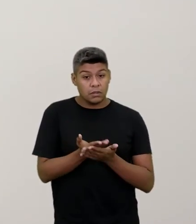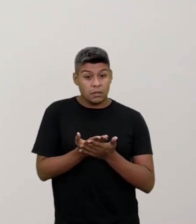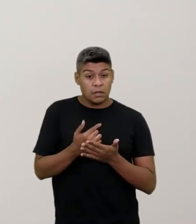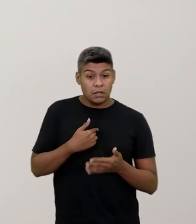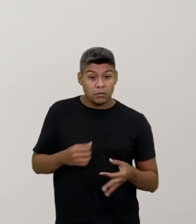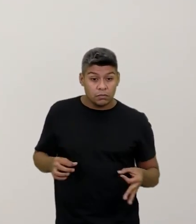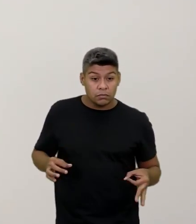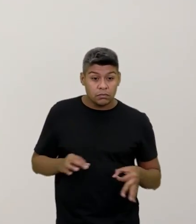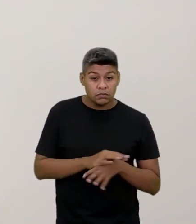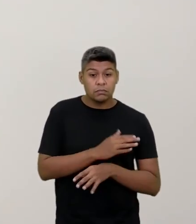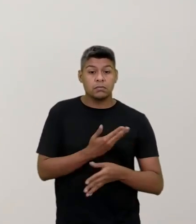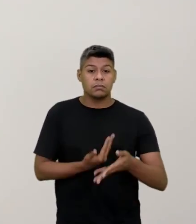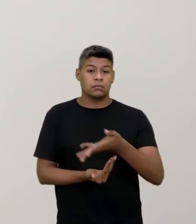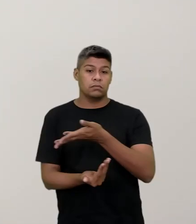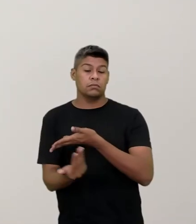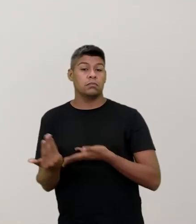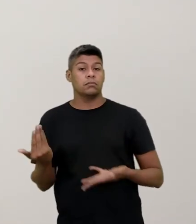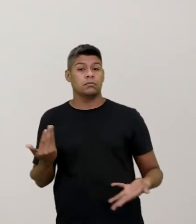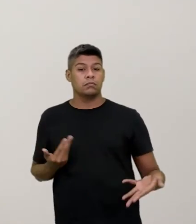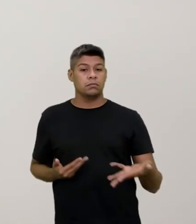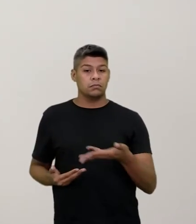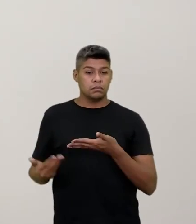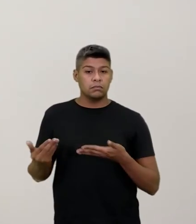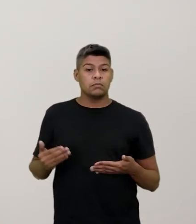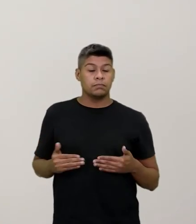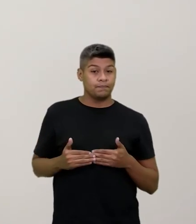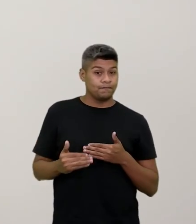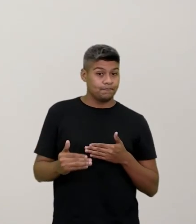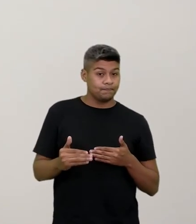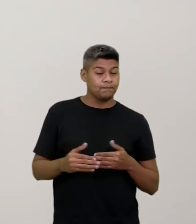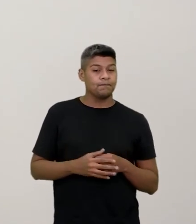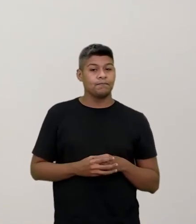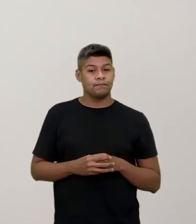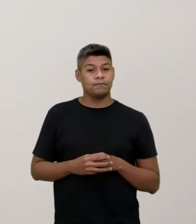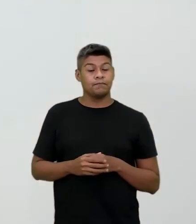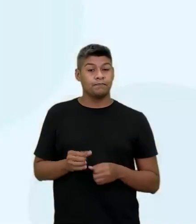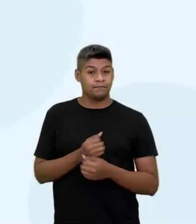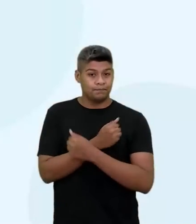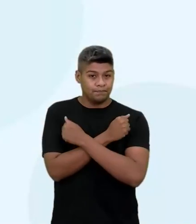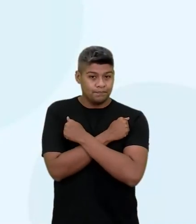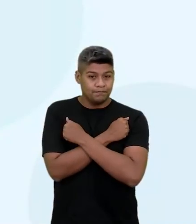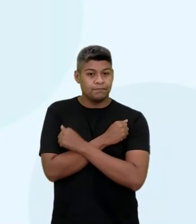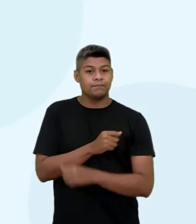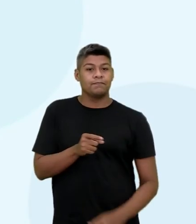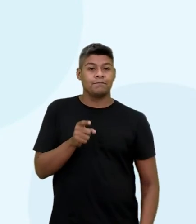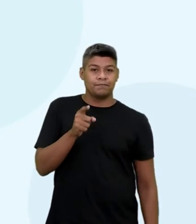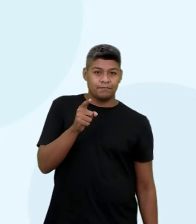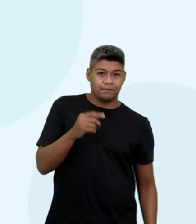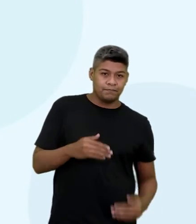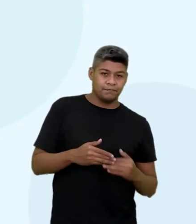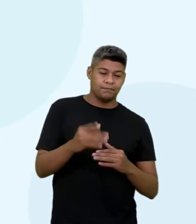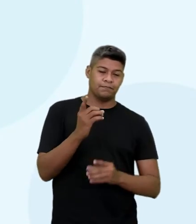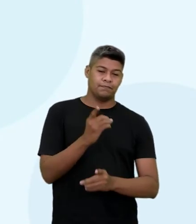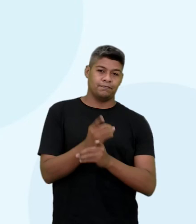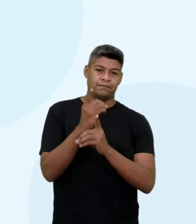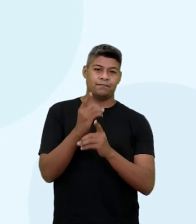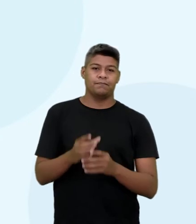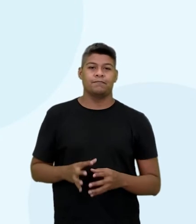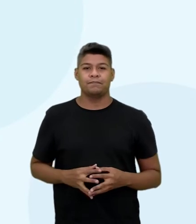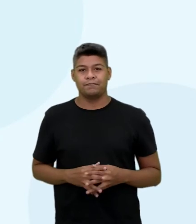aqui para fazer interação com vocês logo, tá bom? Então aí um grande abraço para vocês e até a próxima.